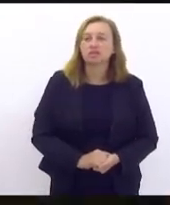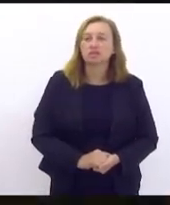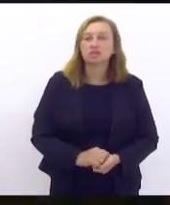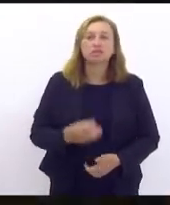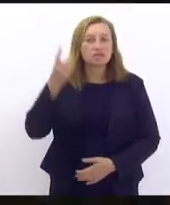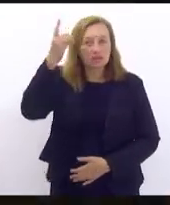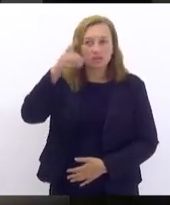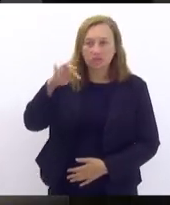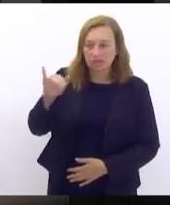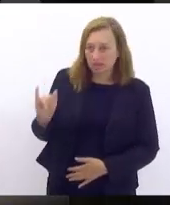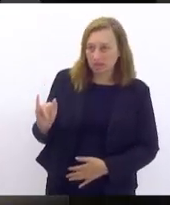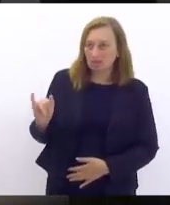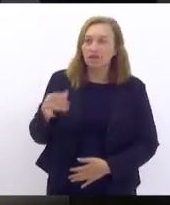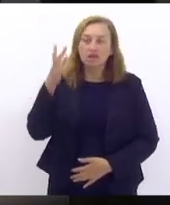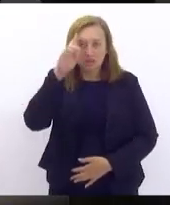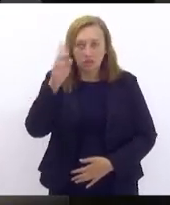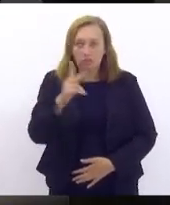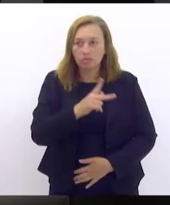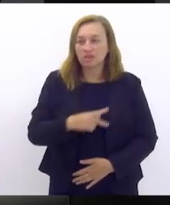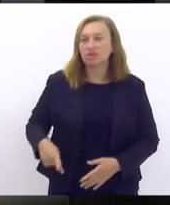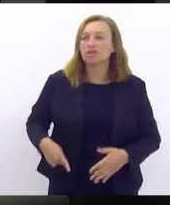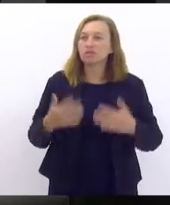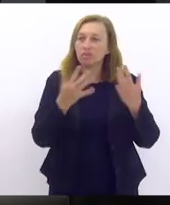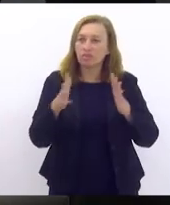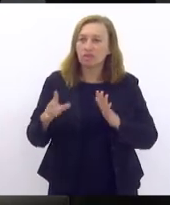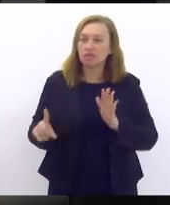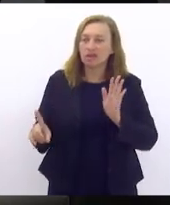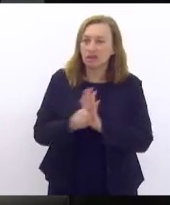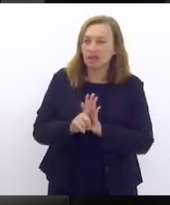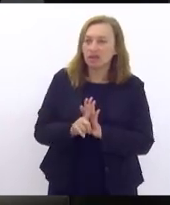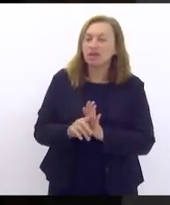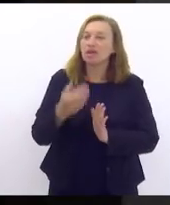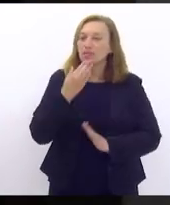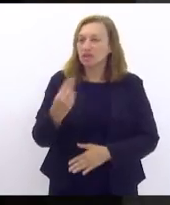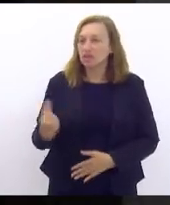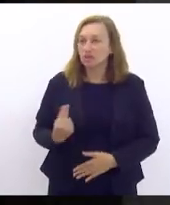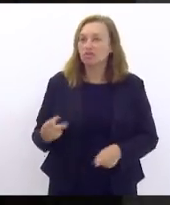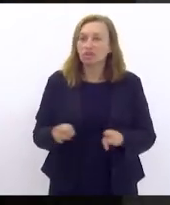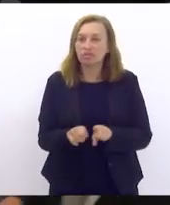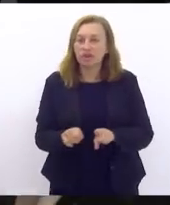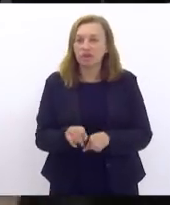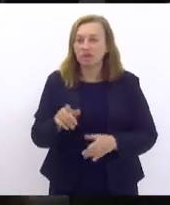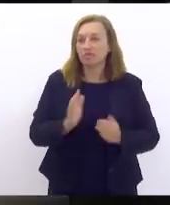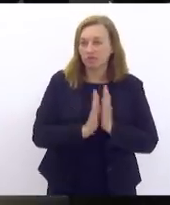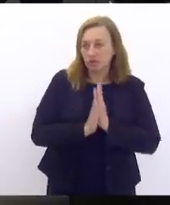Deputado Tandivia. Senhor presidente, só parabenizar os autores da lei e solicitar a coautoria também, por favor.